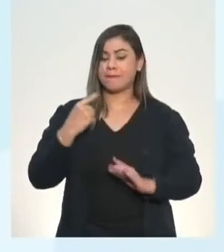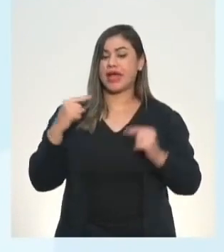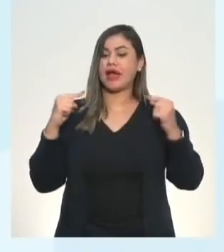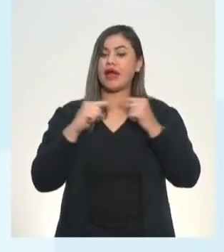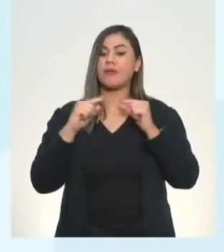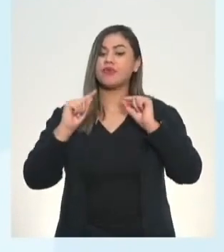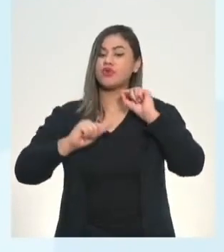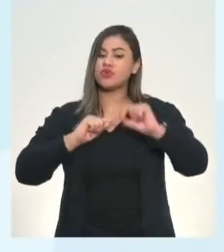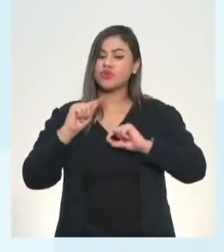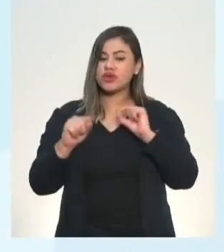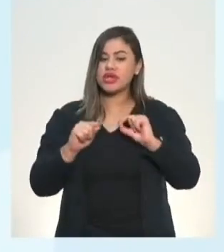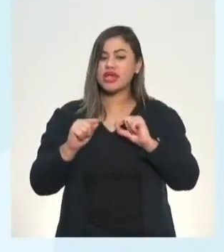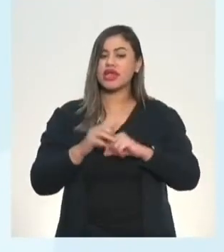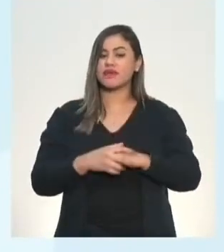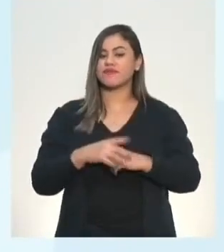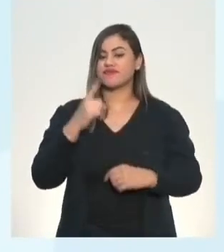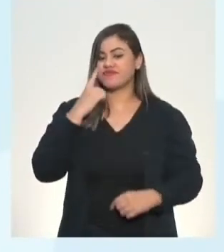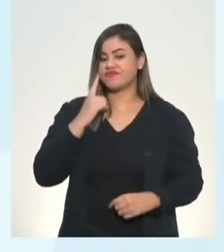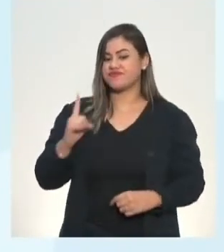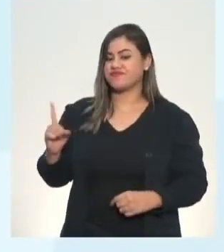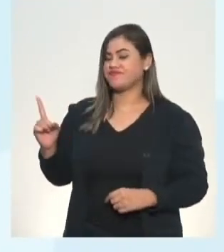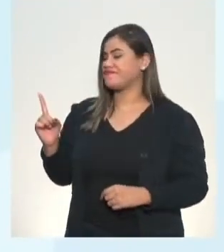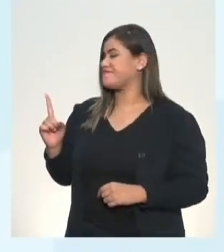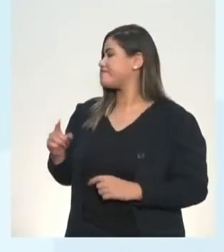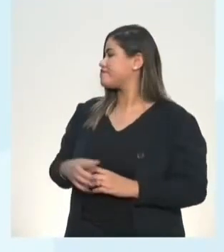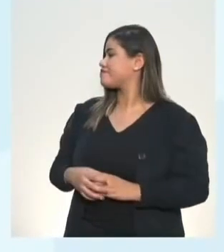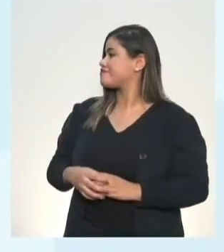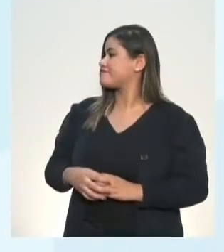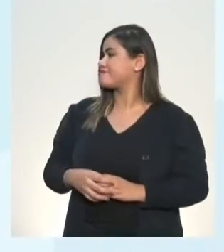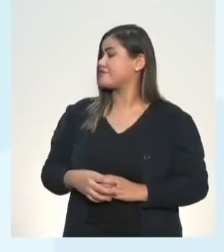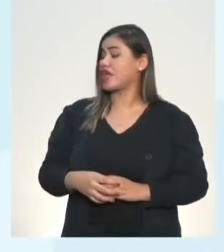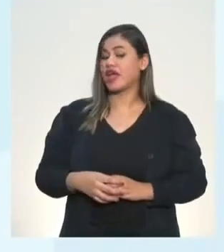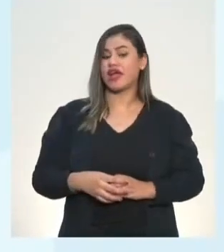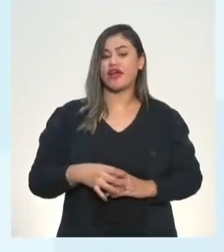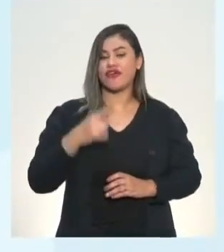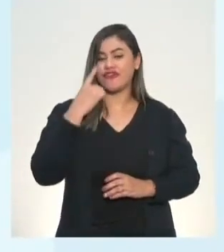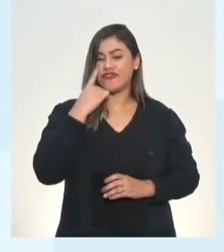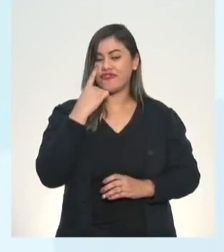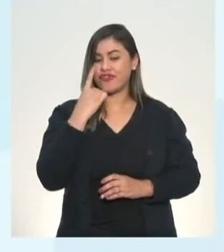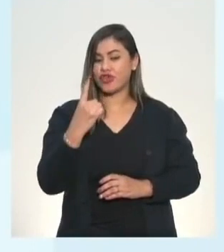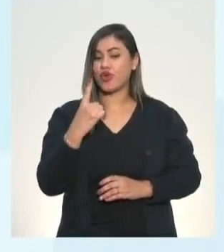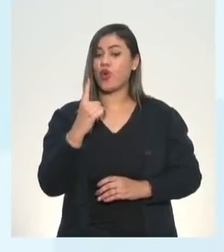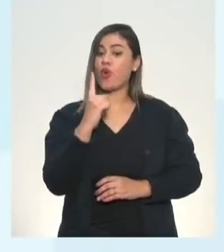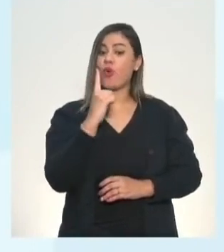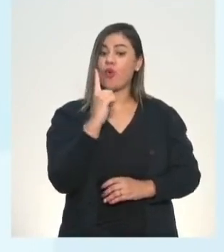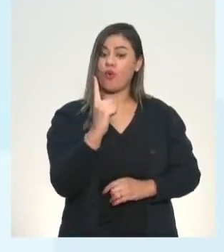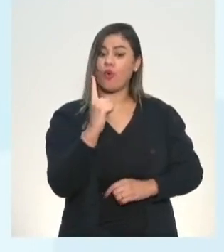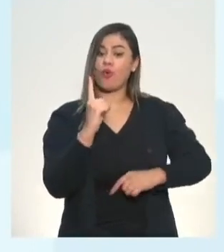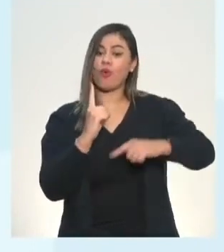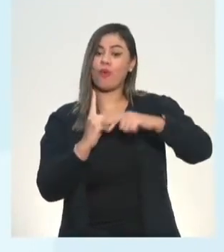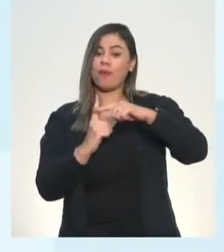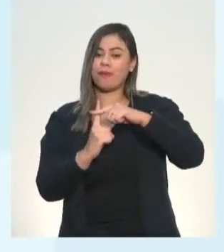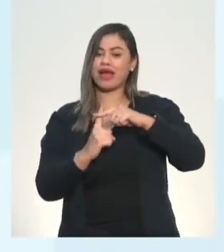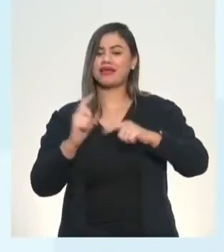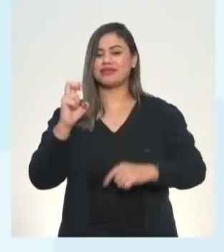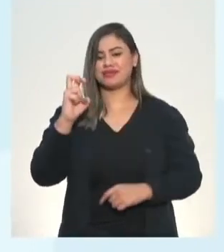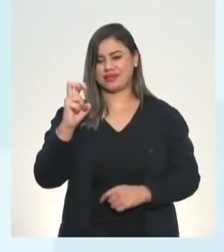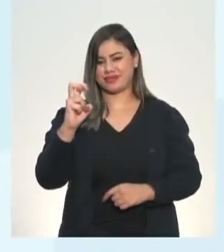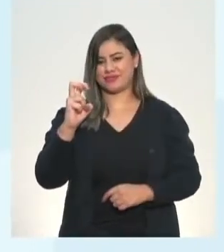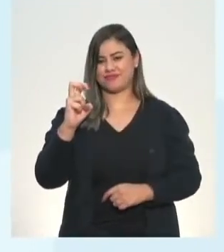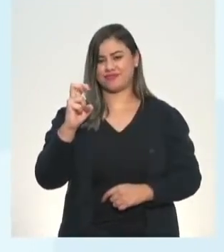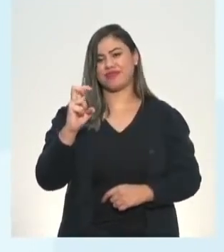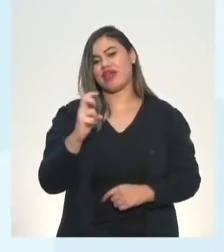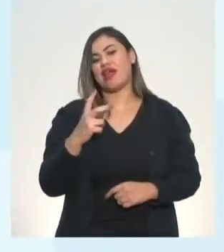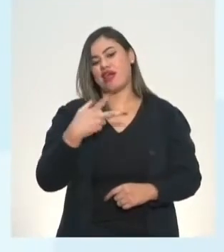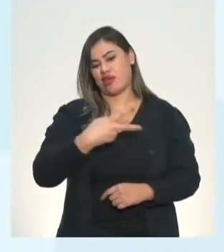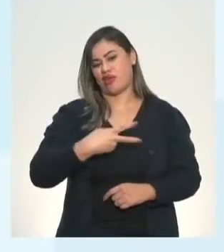ele é obtido como? Olha o 6. Ele é obtido somando-se a posição que ele ocupa na sequência mais quanto? Mais 5. E aí, perceba